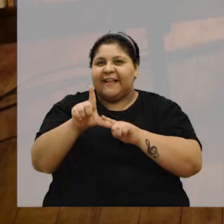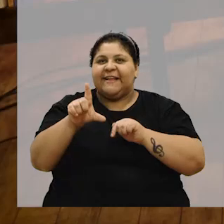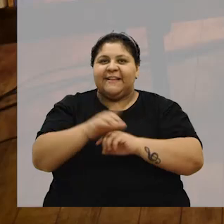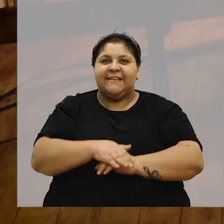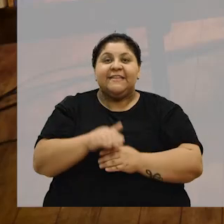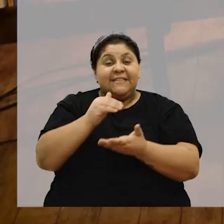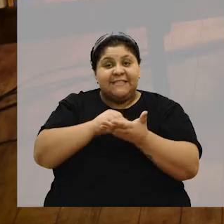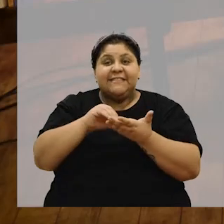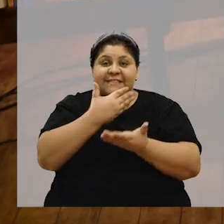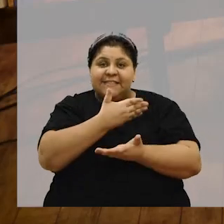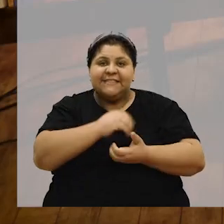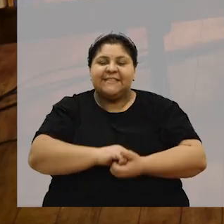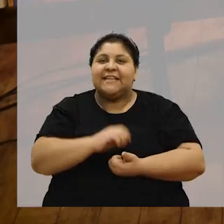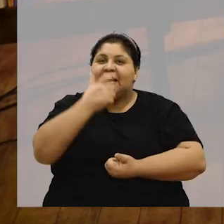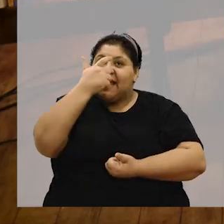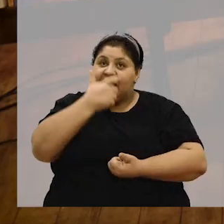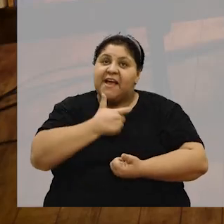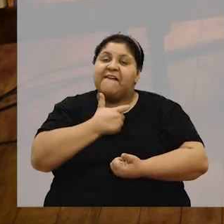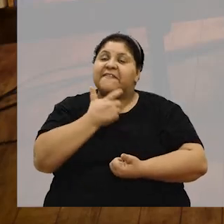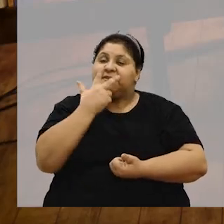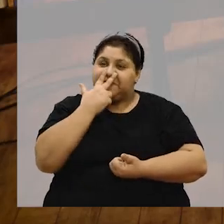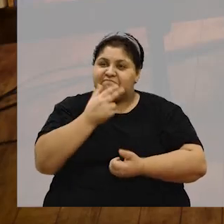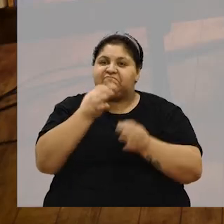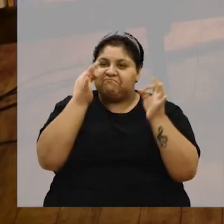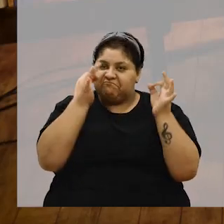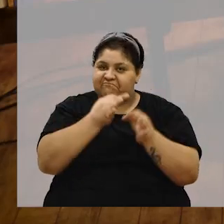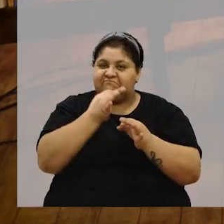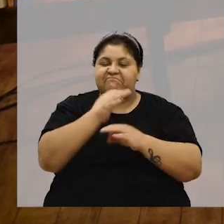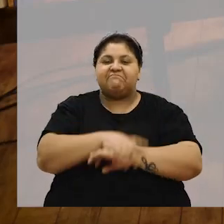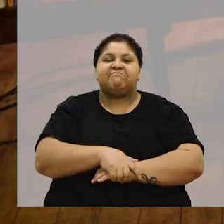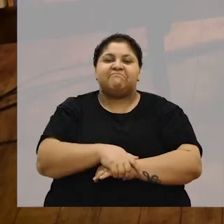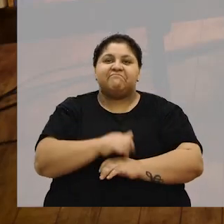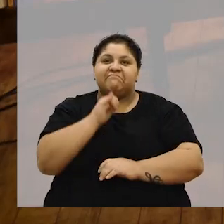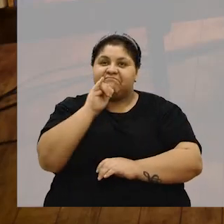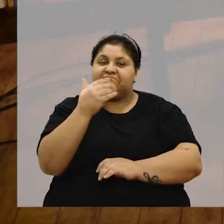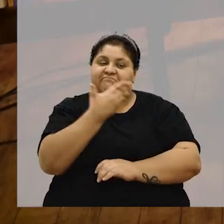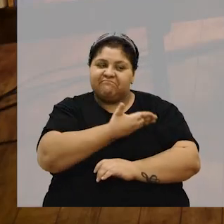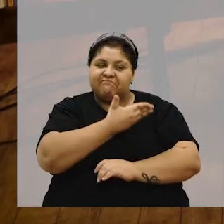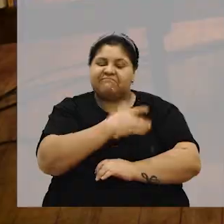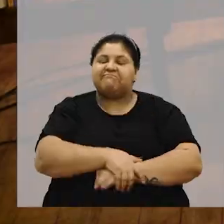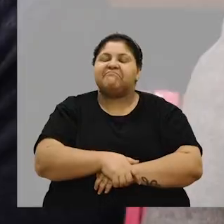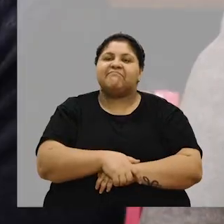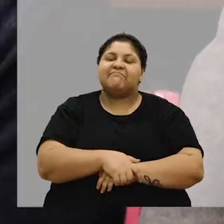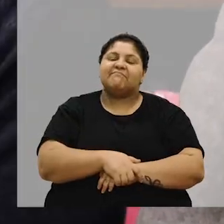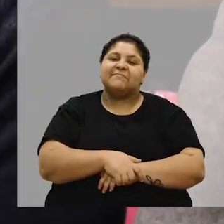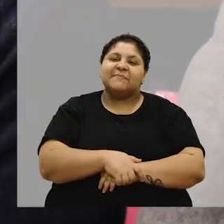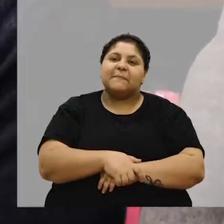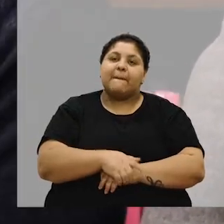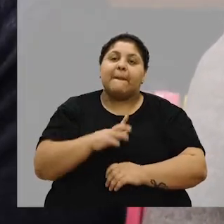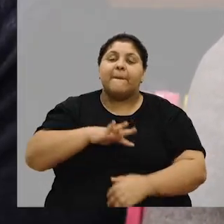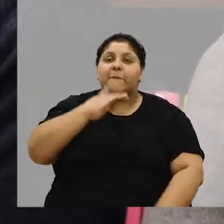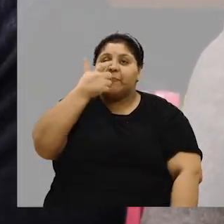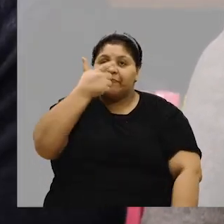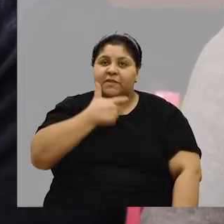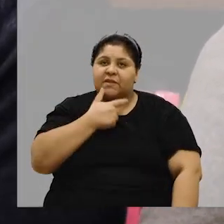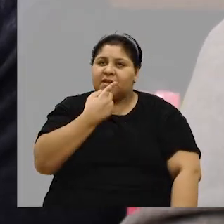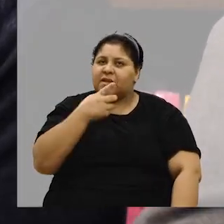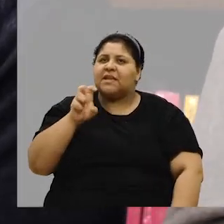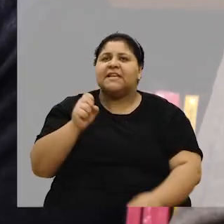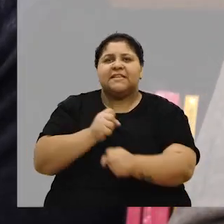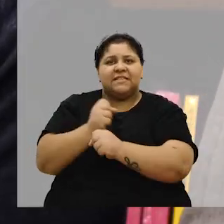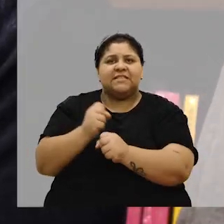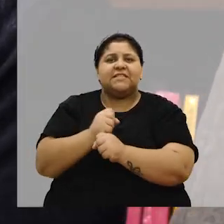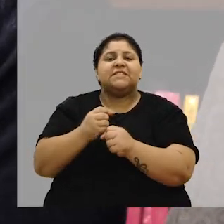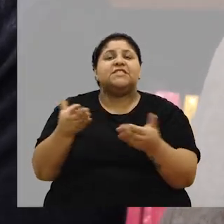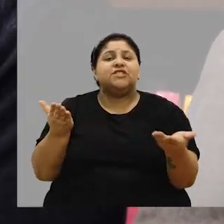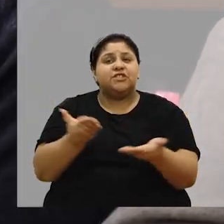certeza. Secretária? Bom, eu acho que é exatamente isso, né, que o Guilherme falou. Eu acho